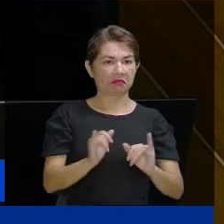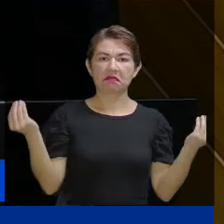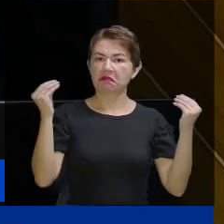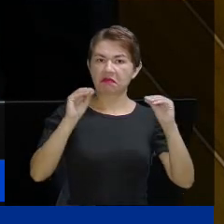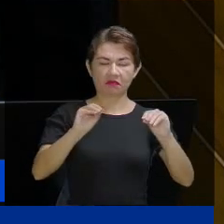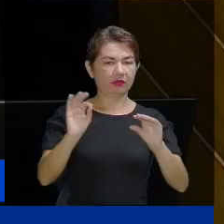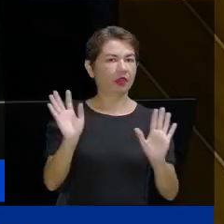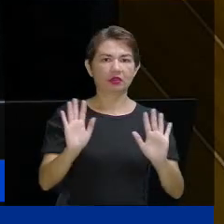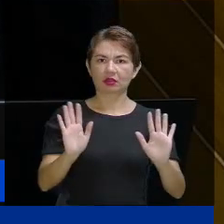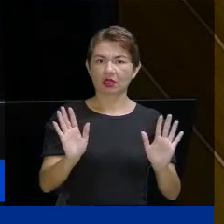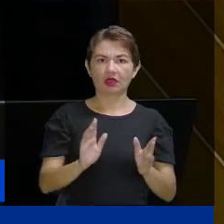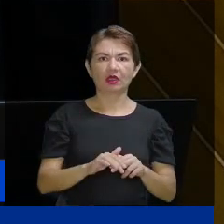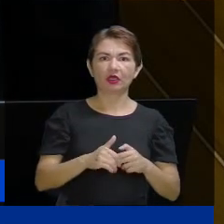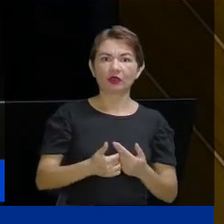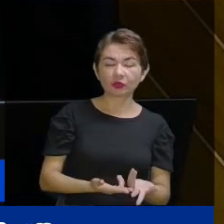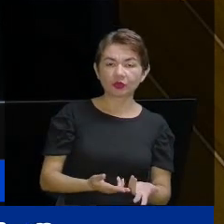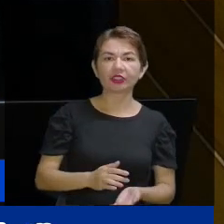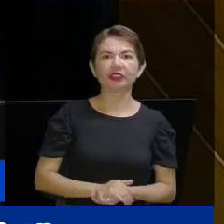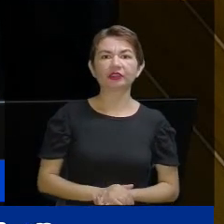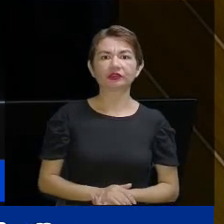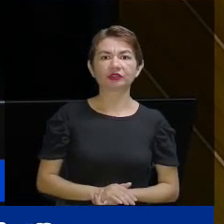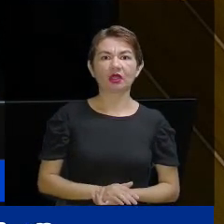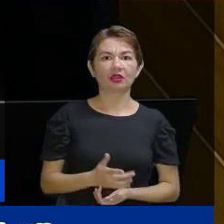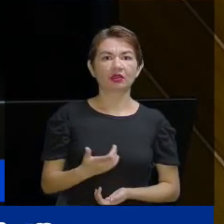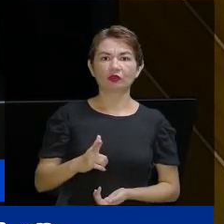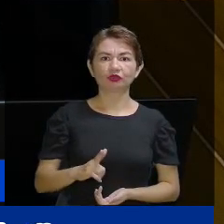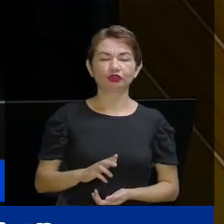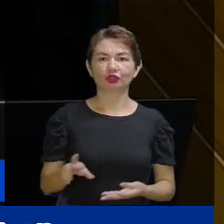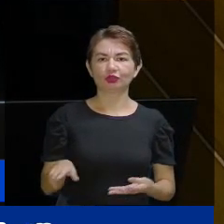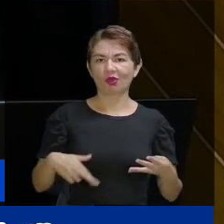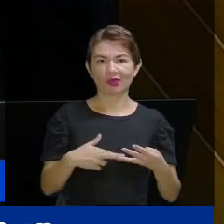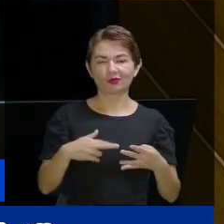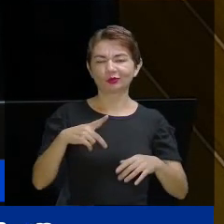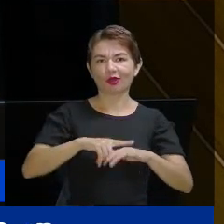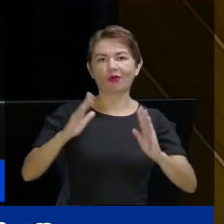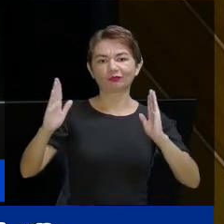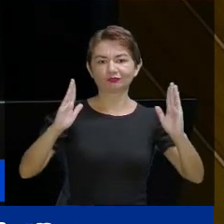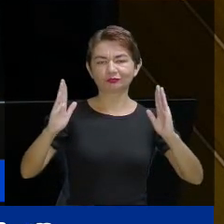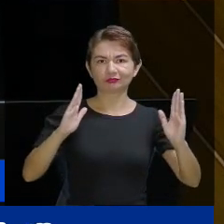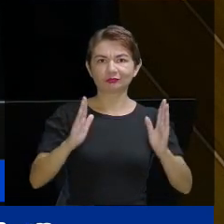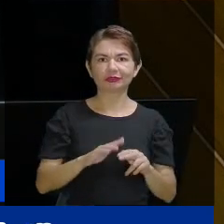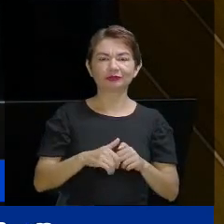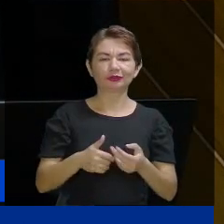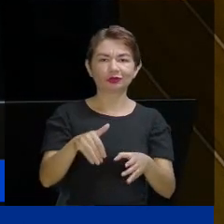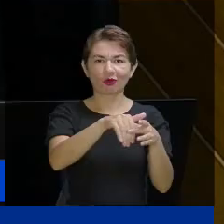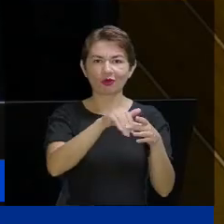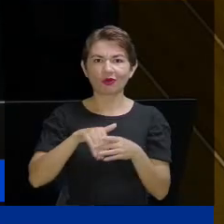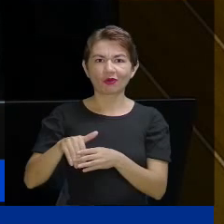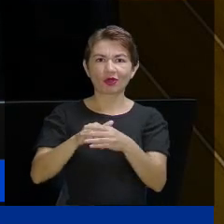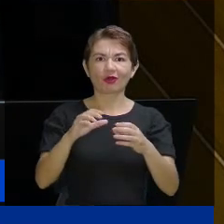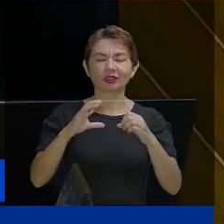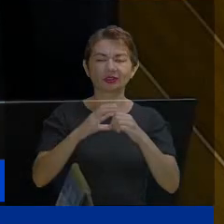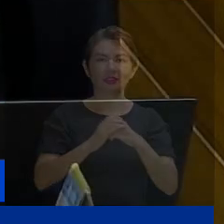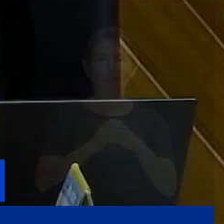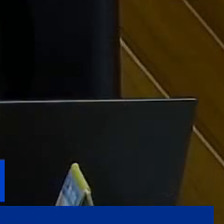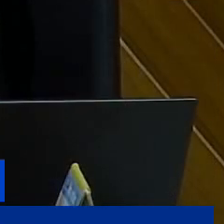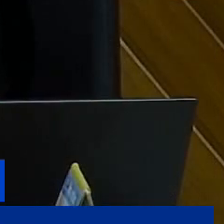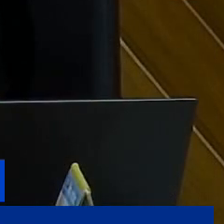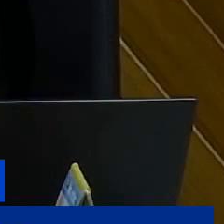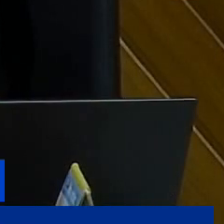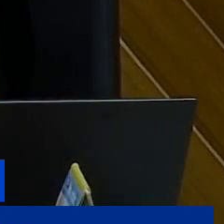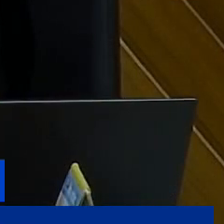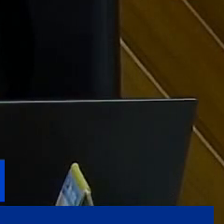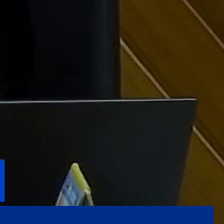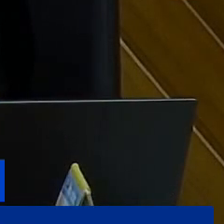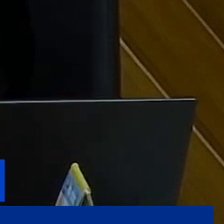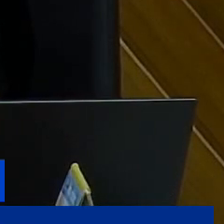publicada e, portanto, não estava em vigor no momento do recurso. Disse que o acórdão do TRE se baseou em